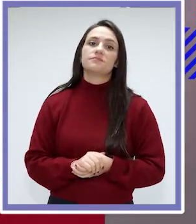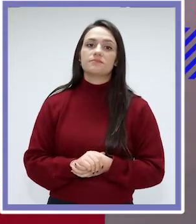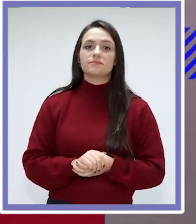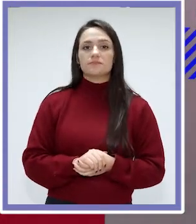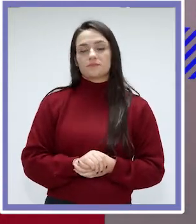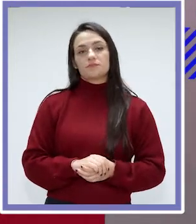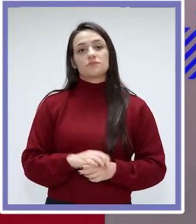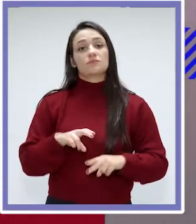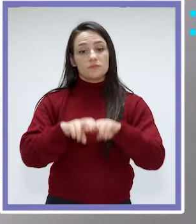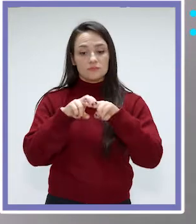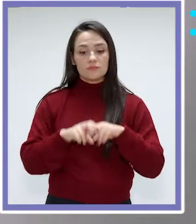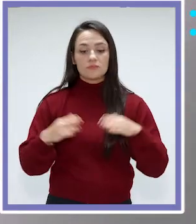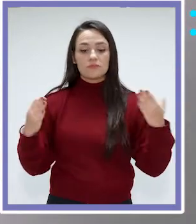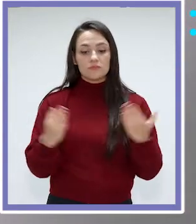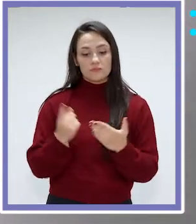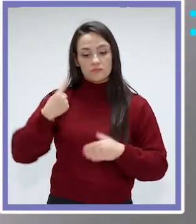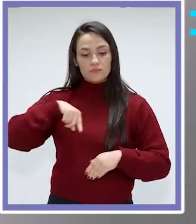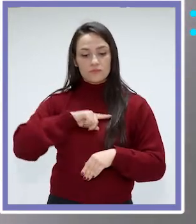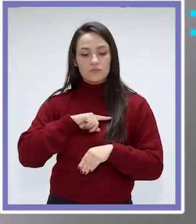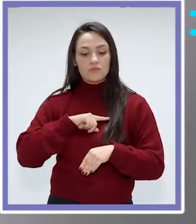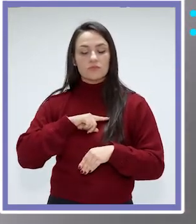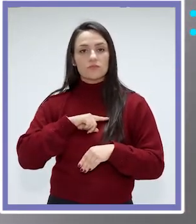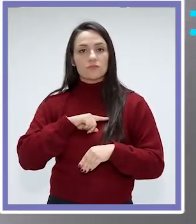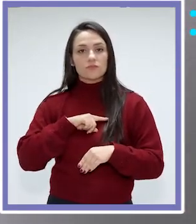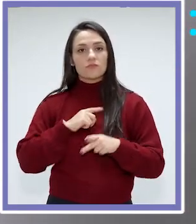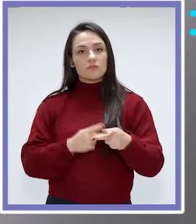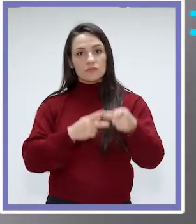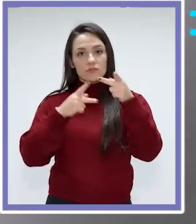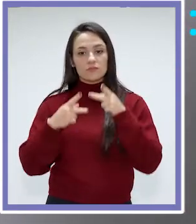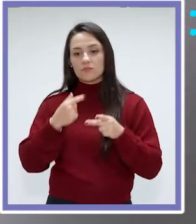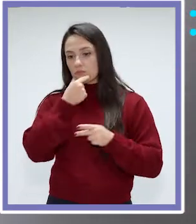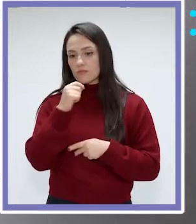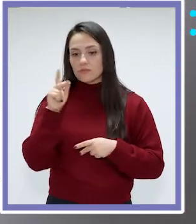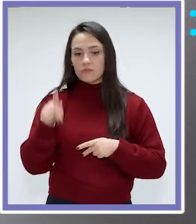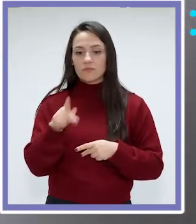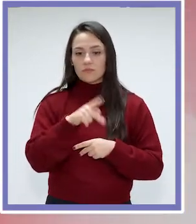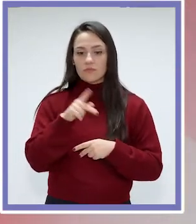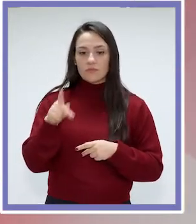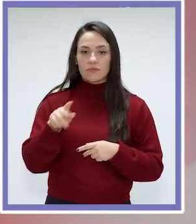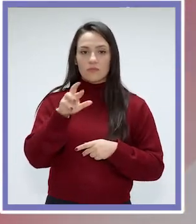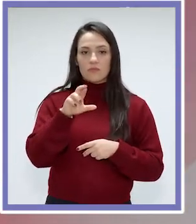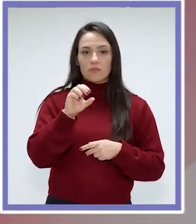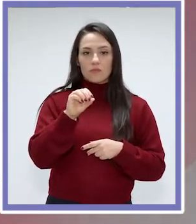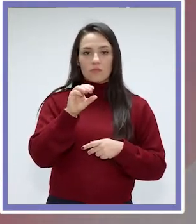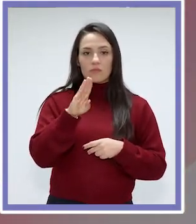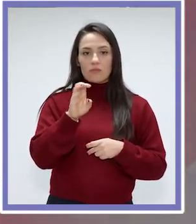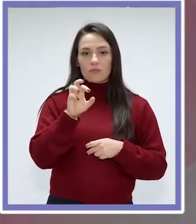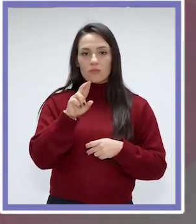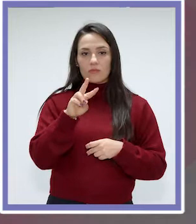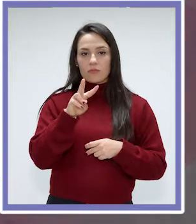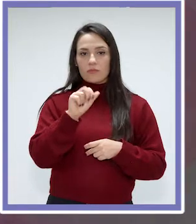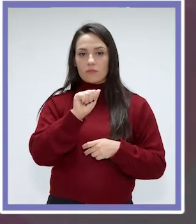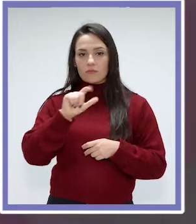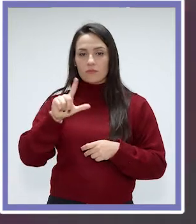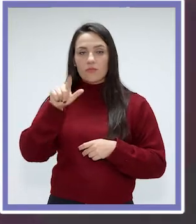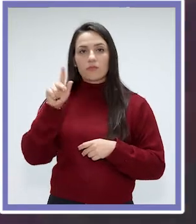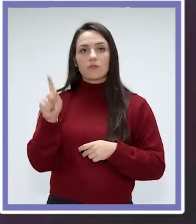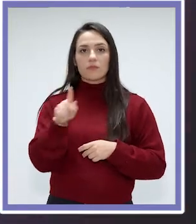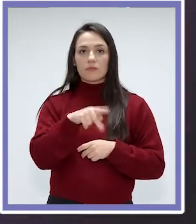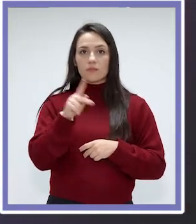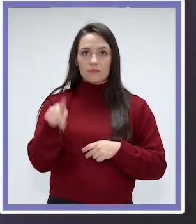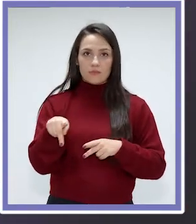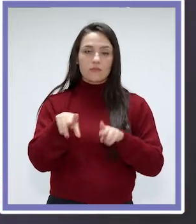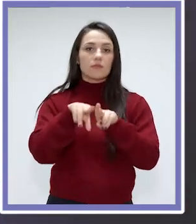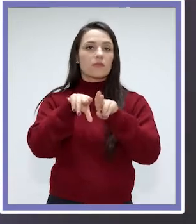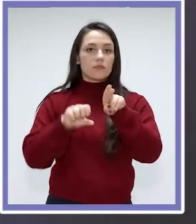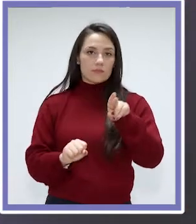gente sobre isso, nós vamos receber aqui no Perspectiva o professor Ruberval Franco Maciel, ele que é professor na Universidade Estadual de